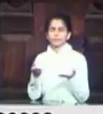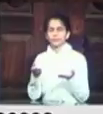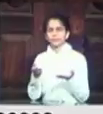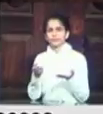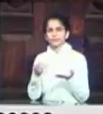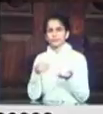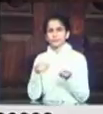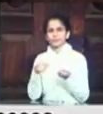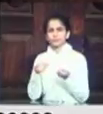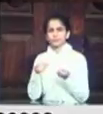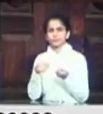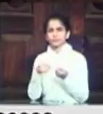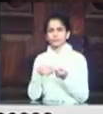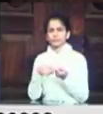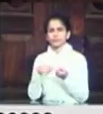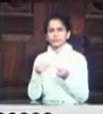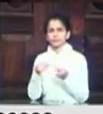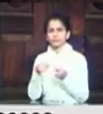foram